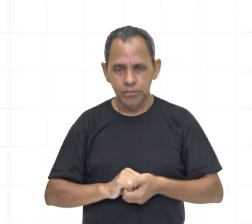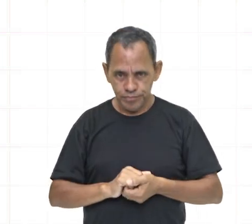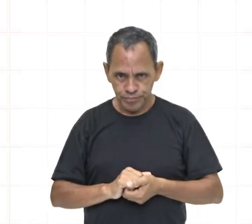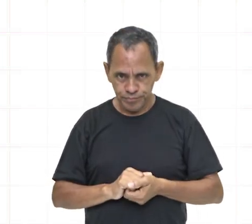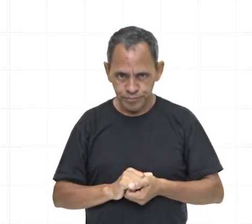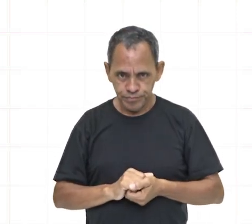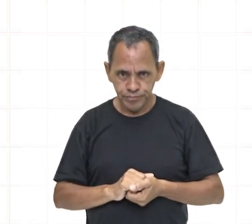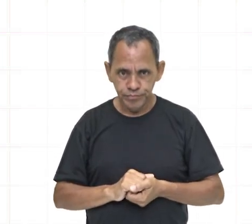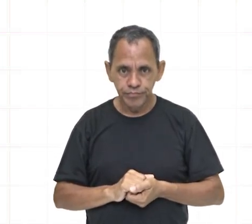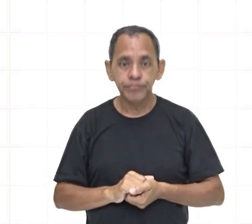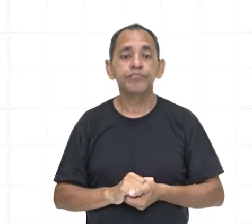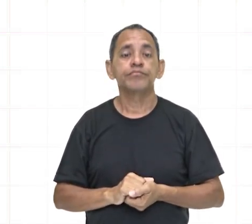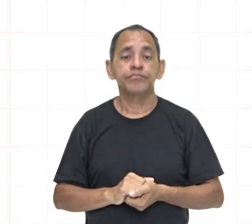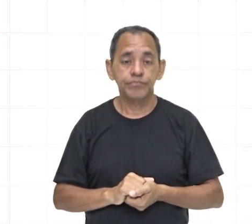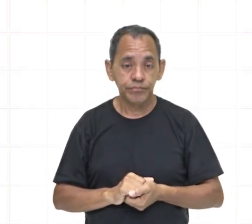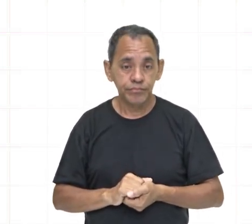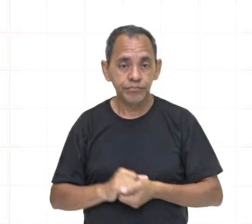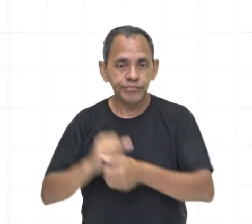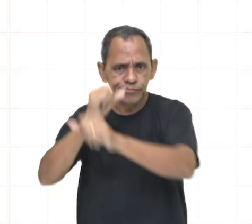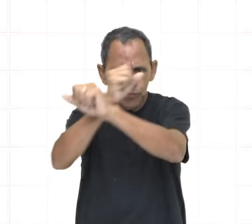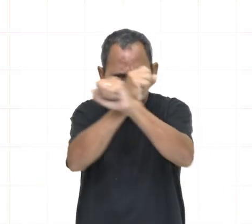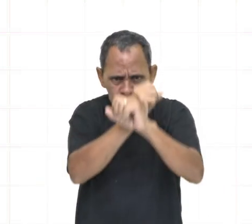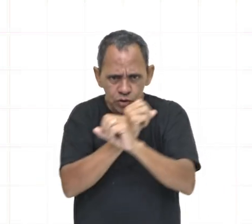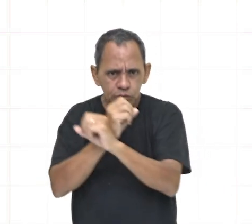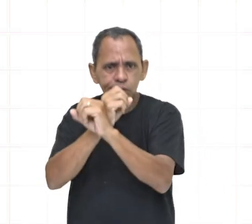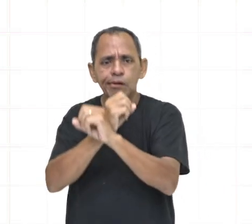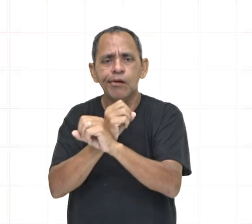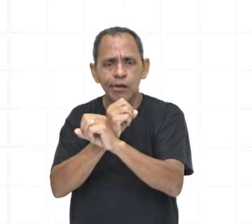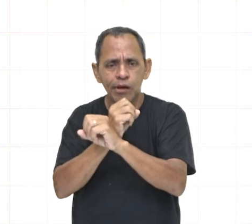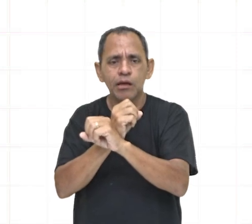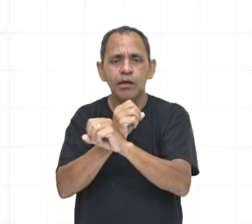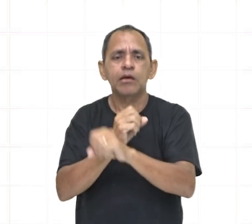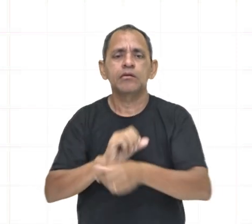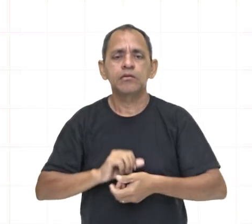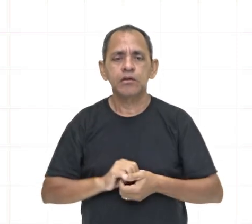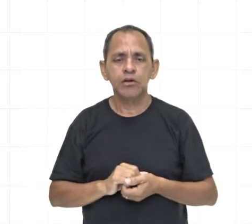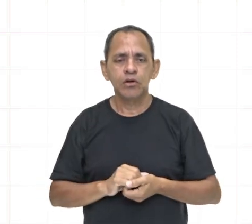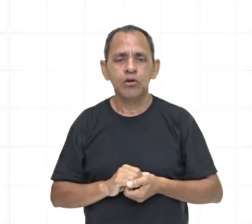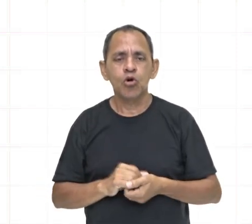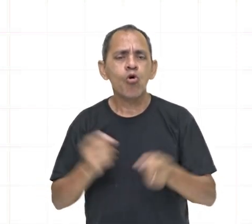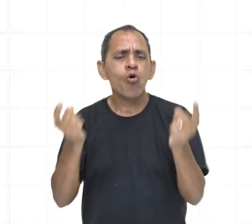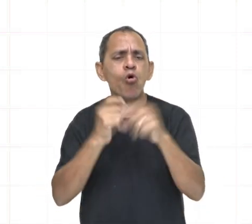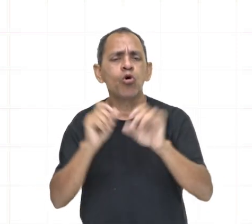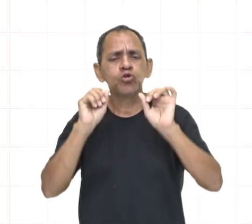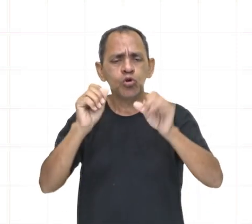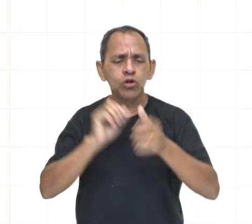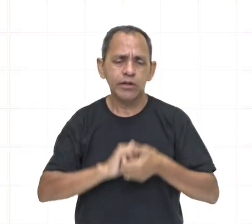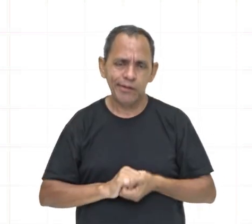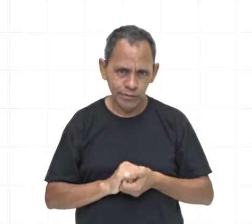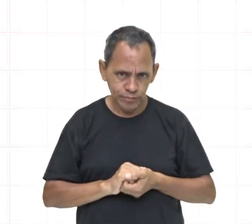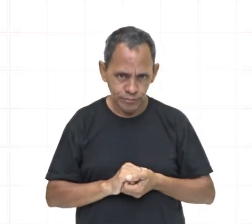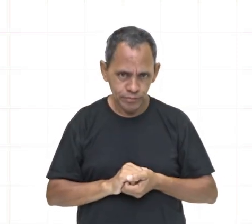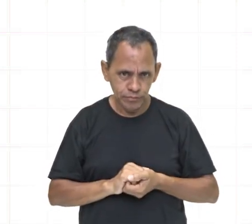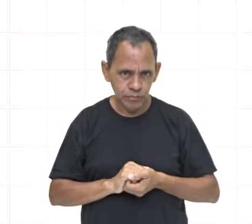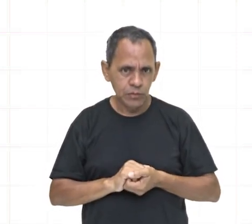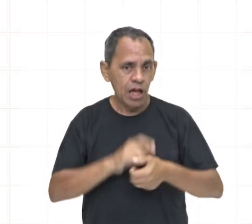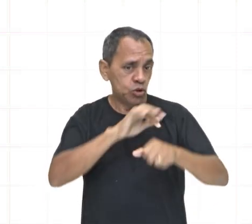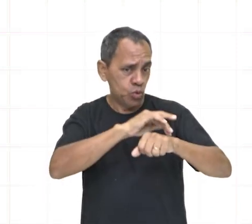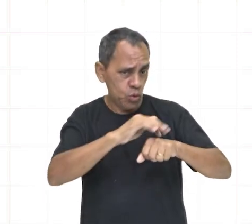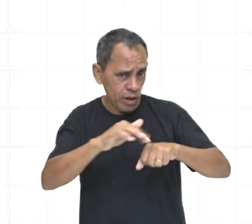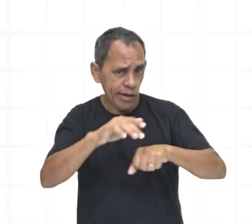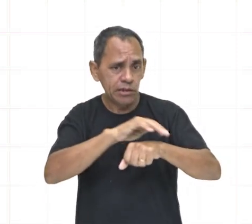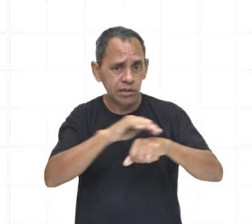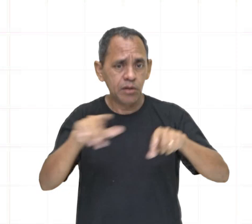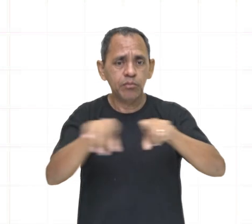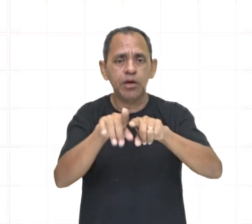geneticamente? Resistência a pragas, né? A tolerância a condições climáticas, porque existem áreas ali que